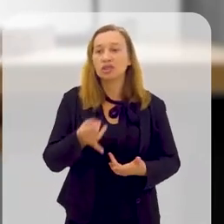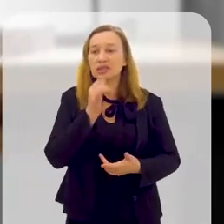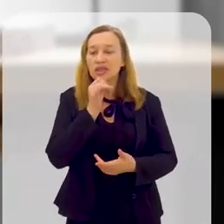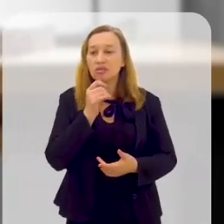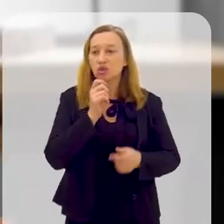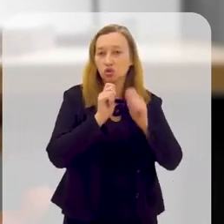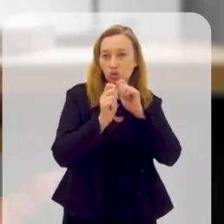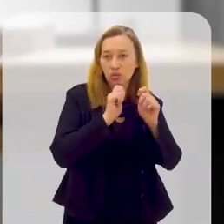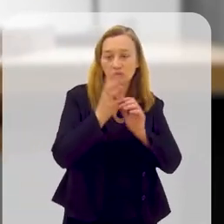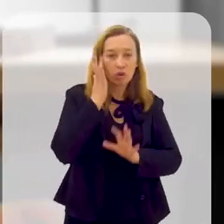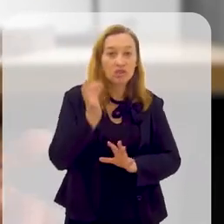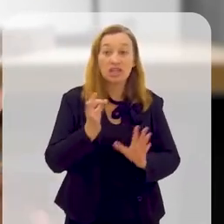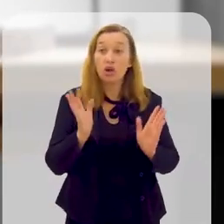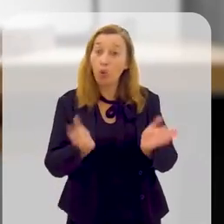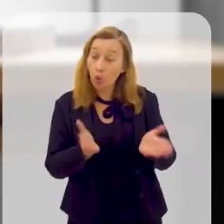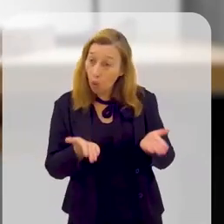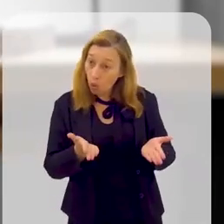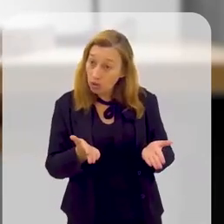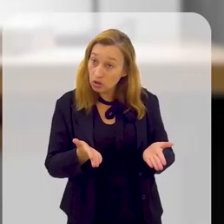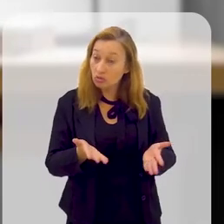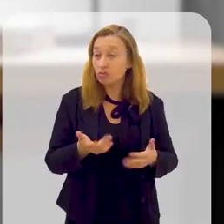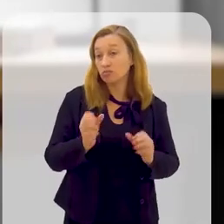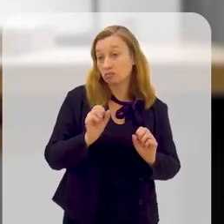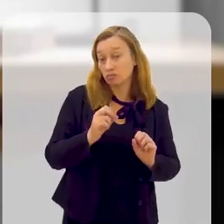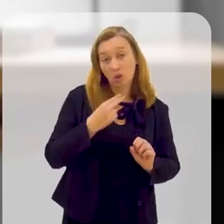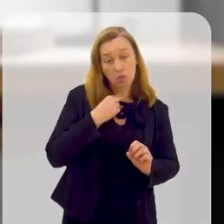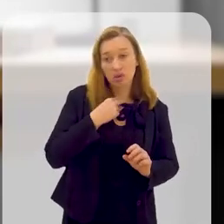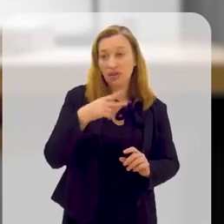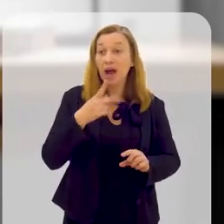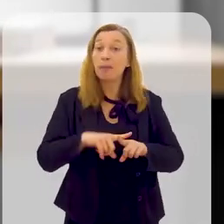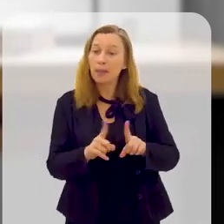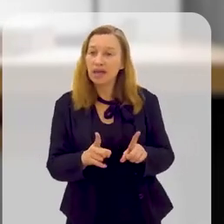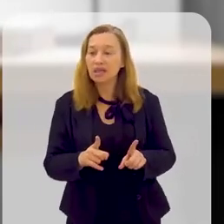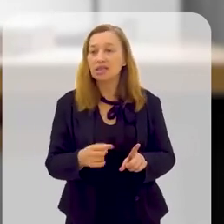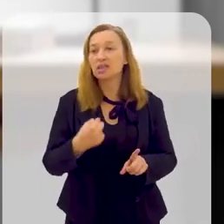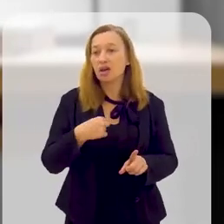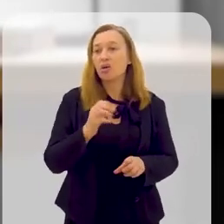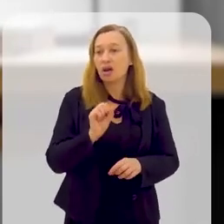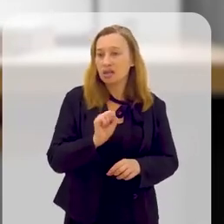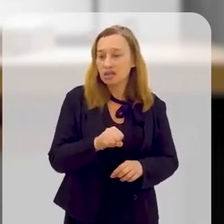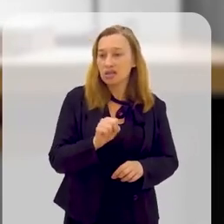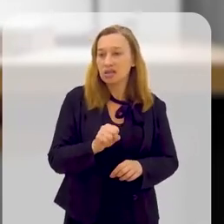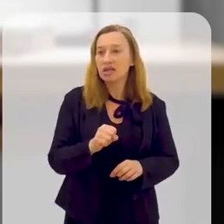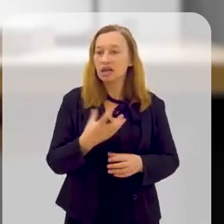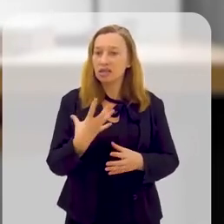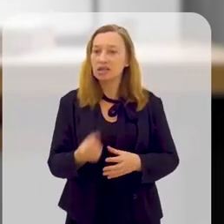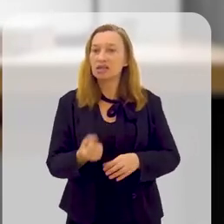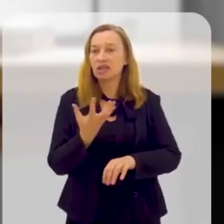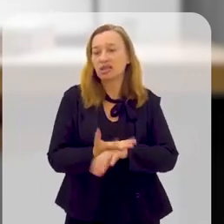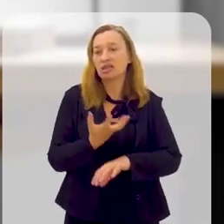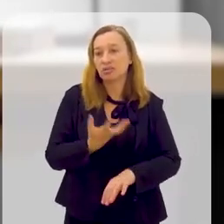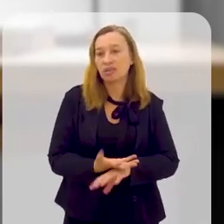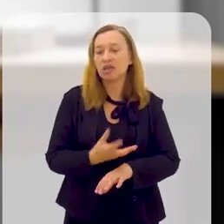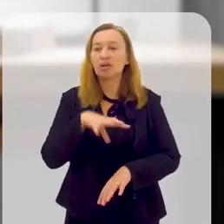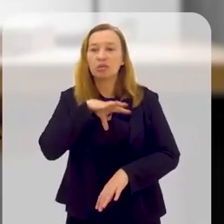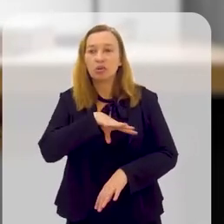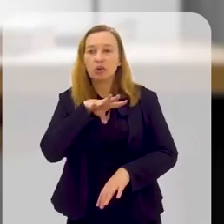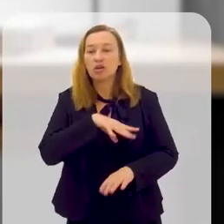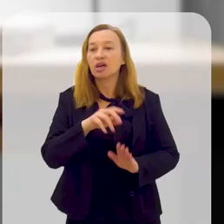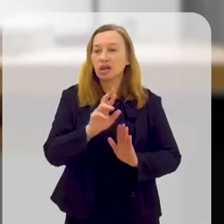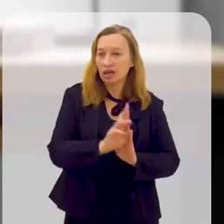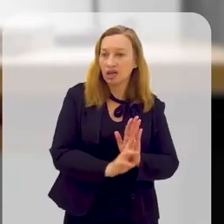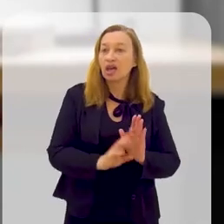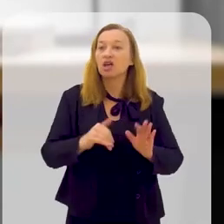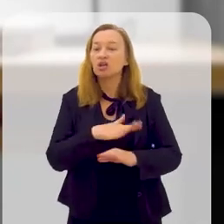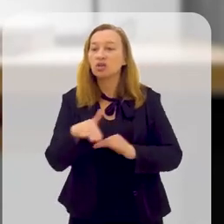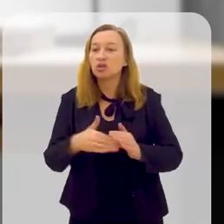que eu acho que por exemplo em jornalismo não sei como está hoje não posso dizer mas eu sou a favor de ter ciência de português